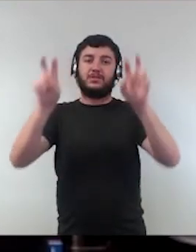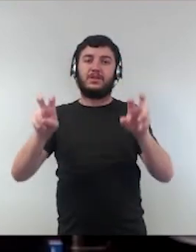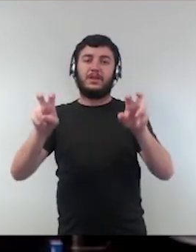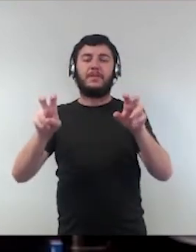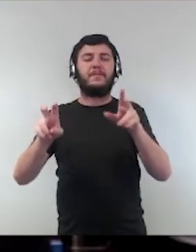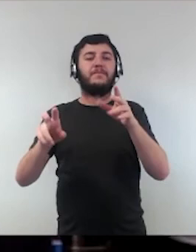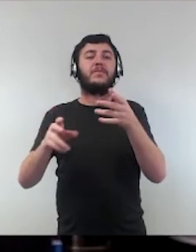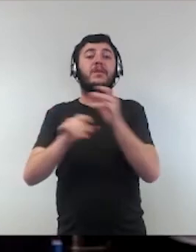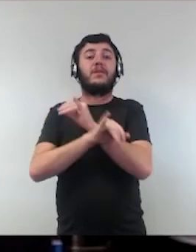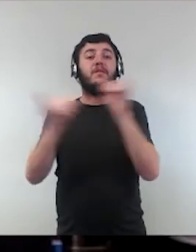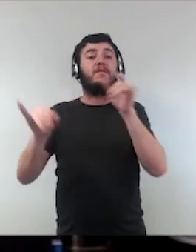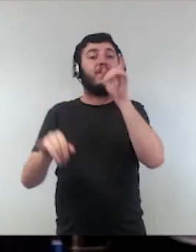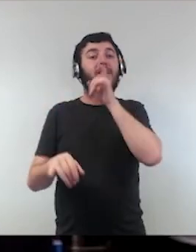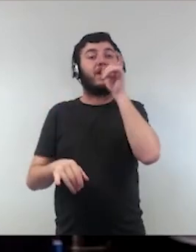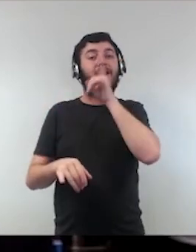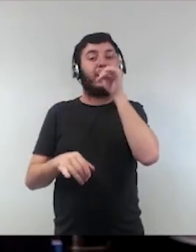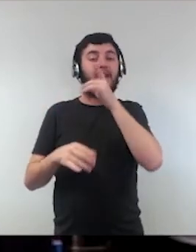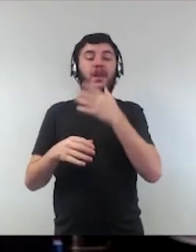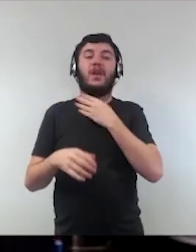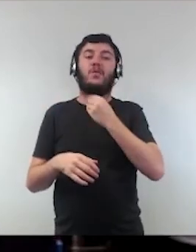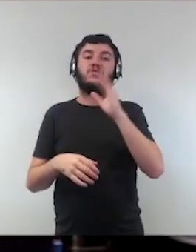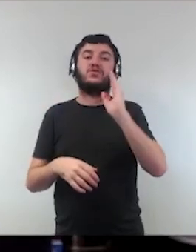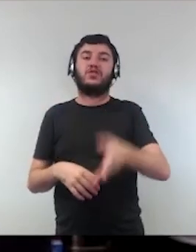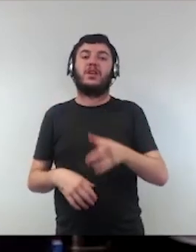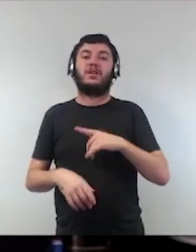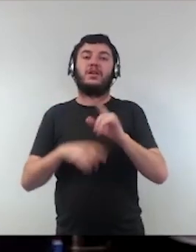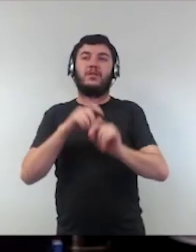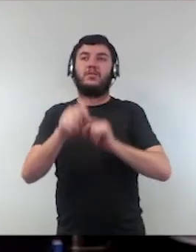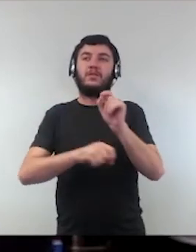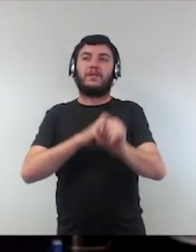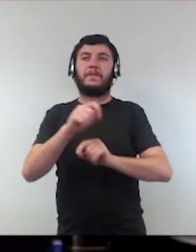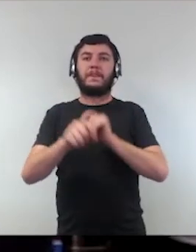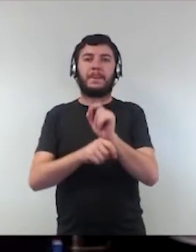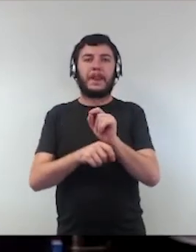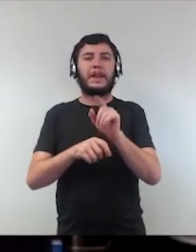não é? Então, o legislador provoca a iniciativa